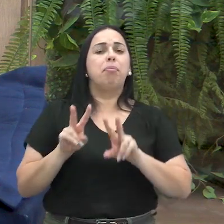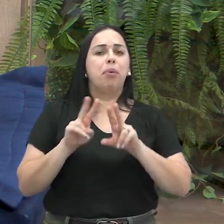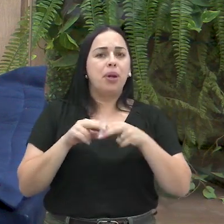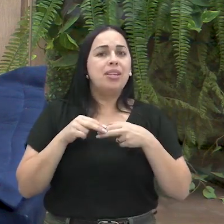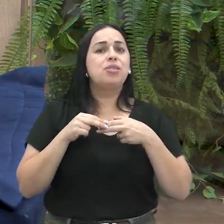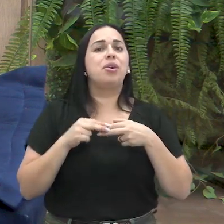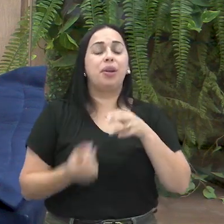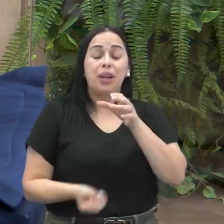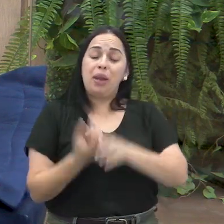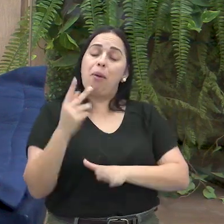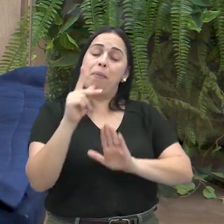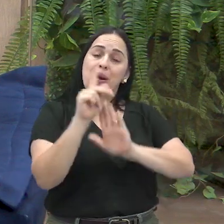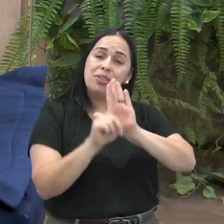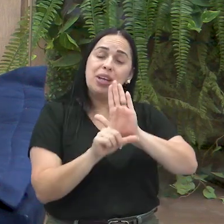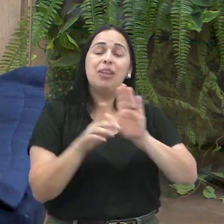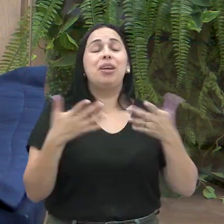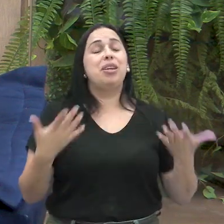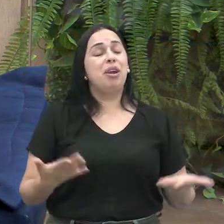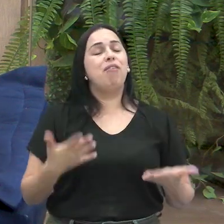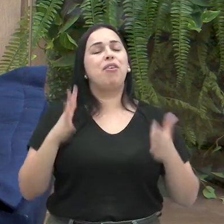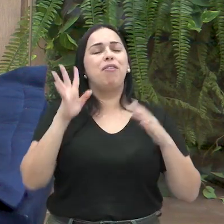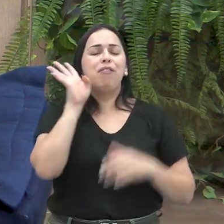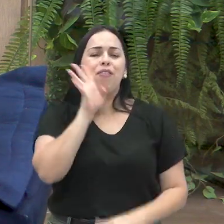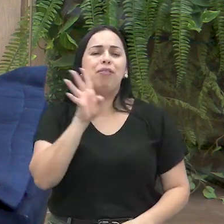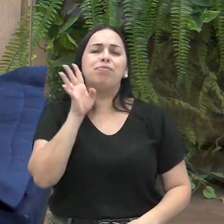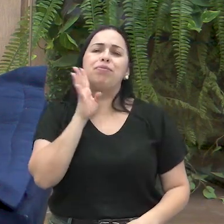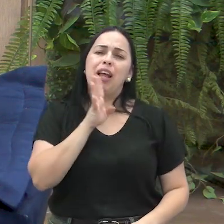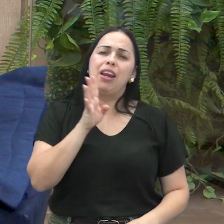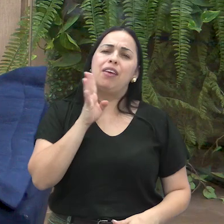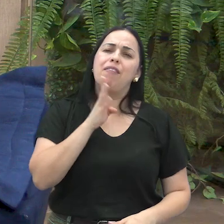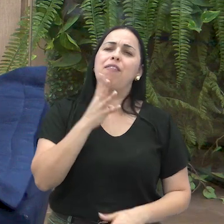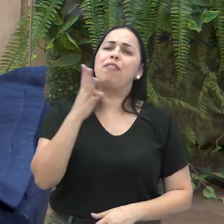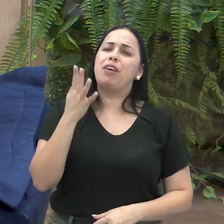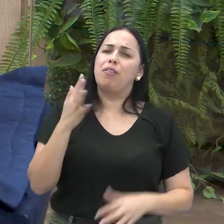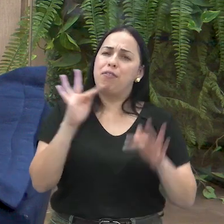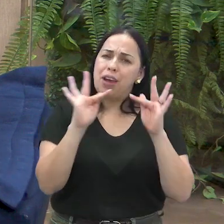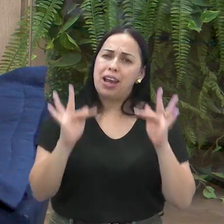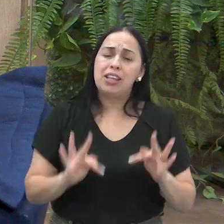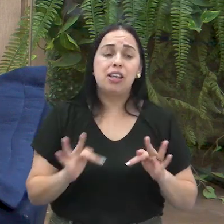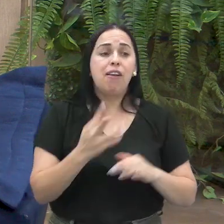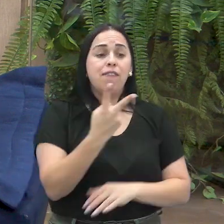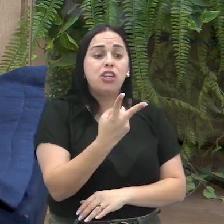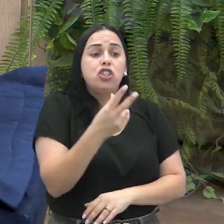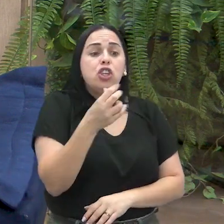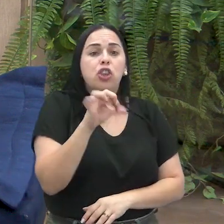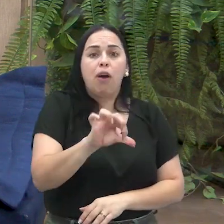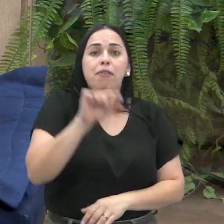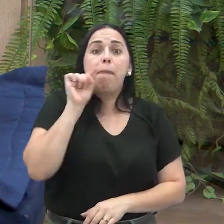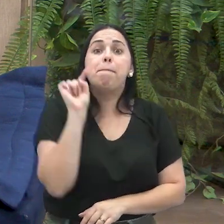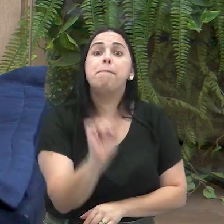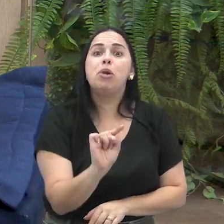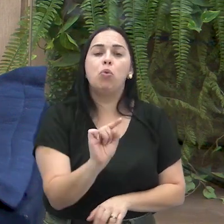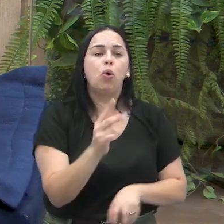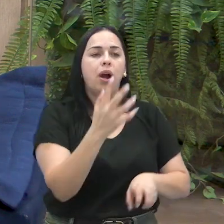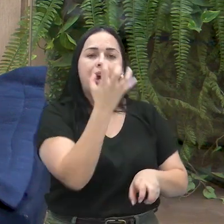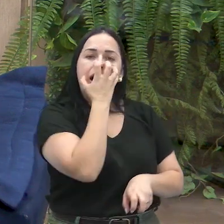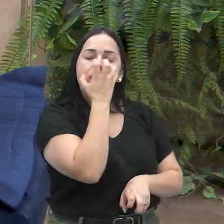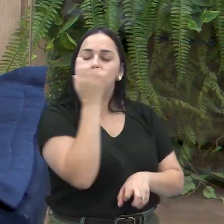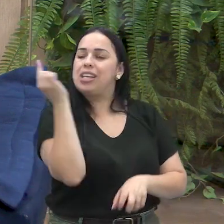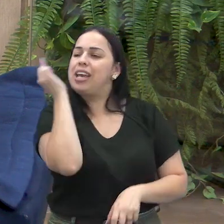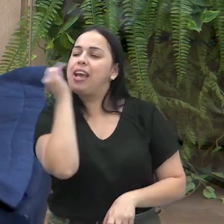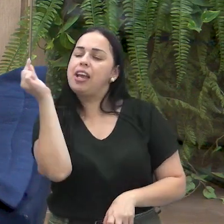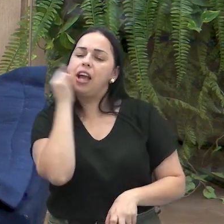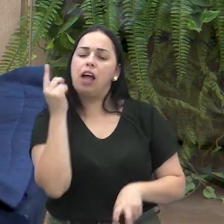que fez esse desenho. Então, fico muito feliz que está funcionando, né? Atualmente, parece que são 29 mil cães e gatos castrados e